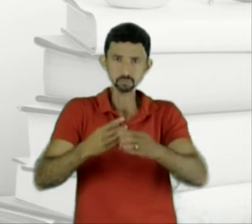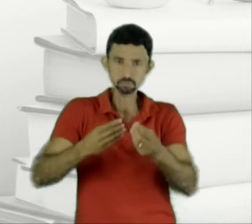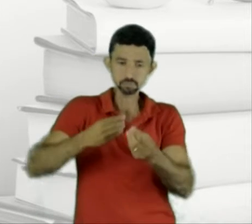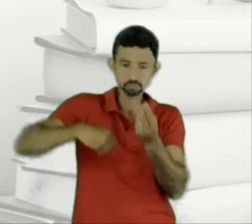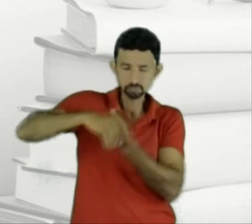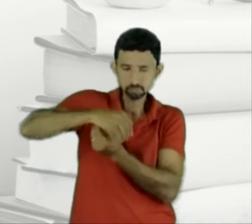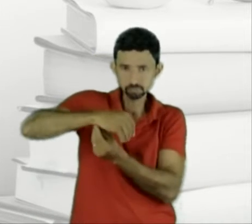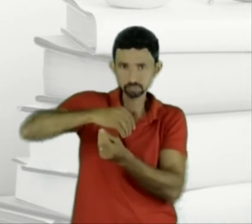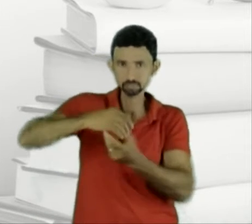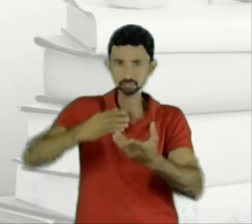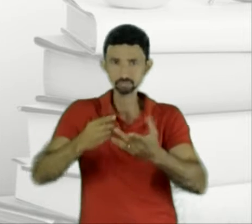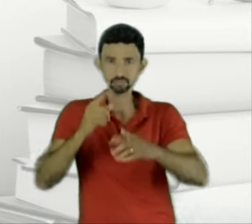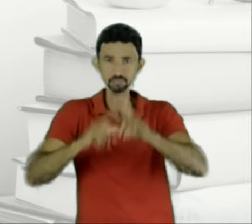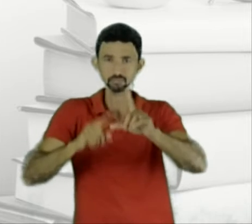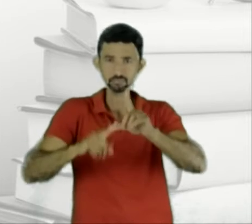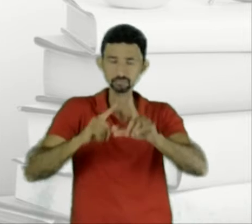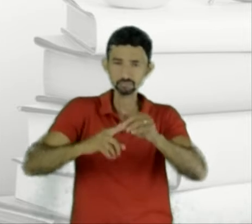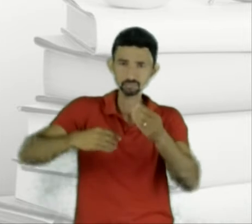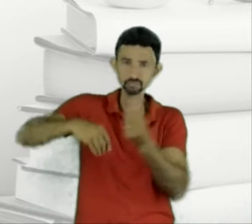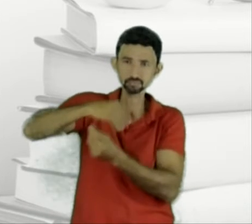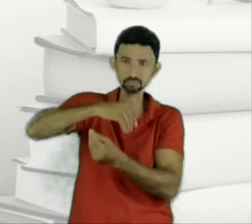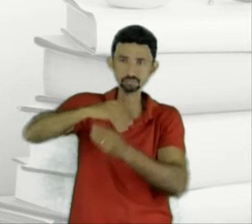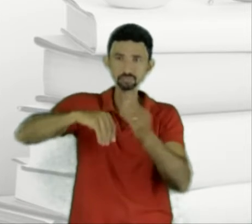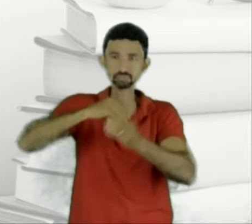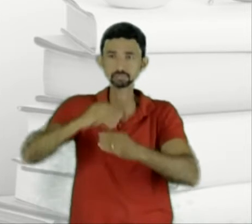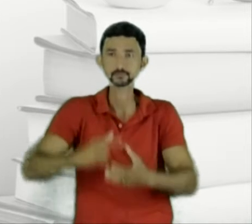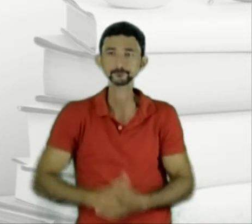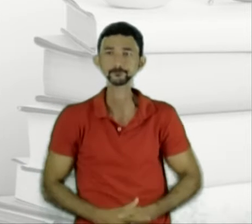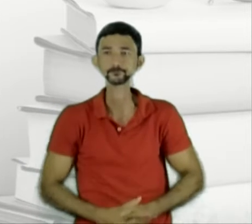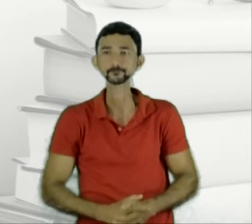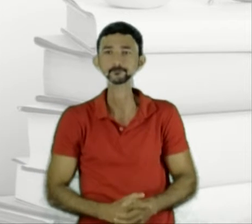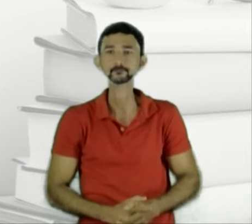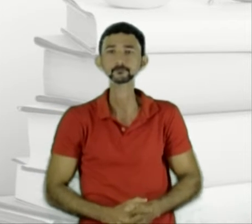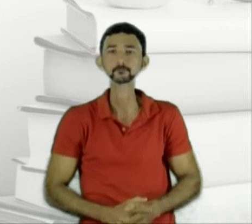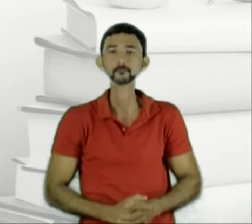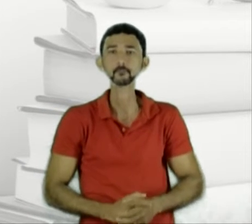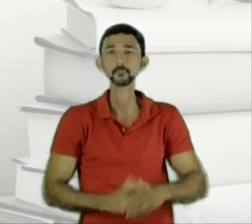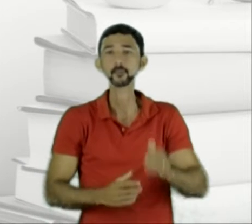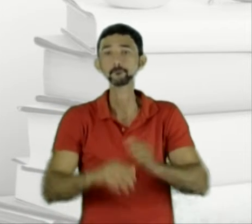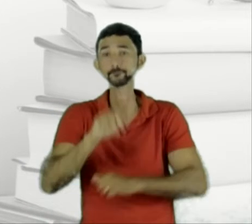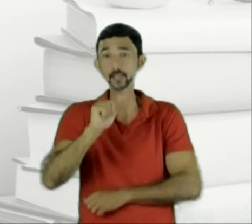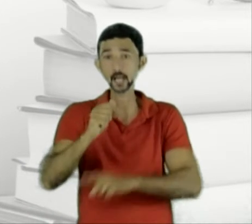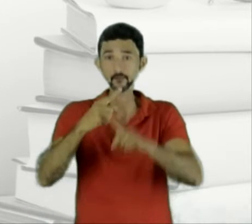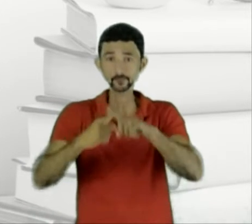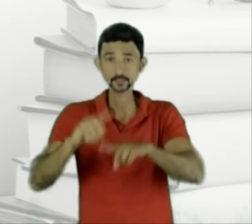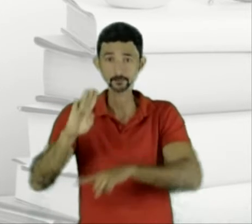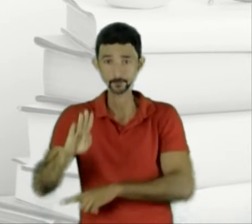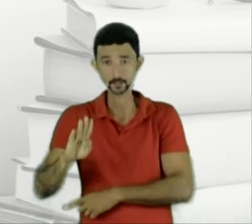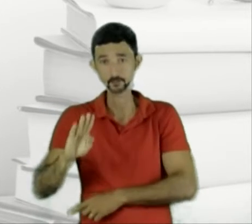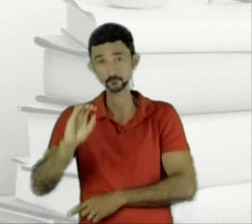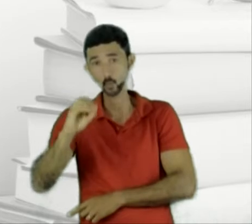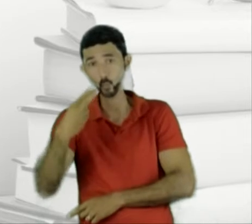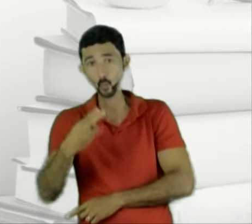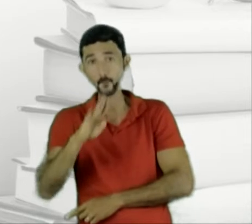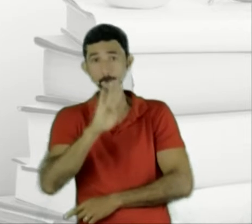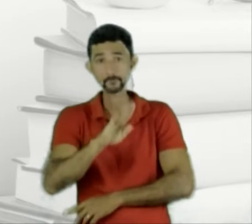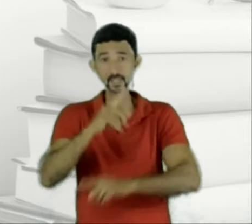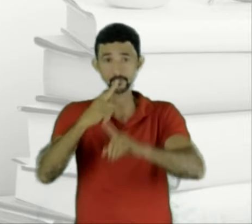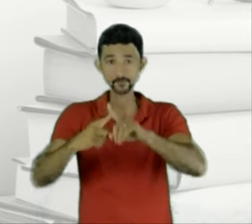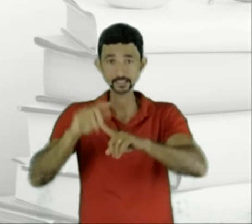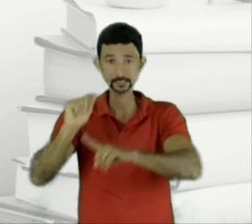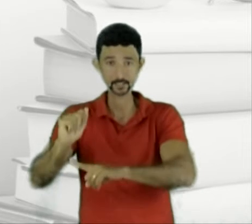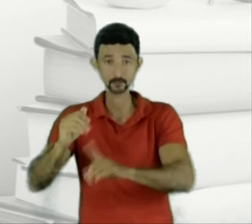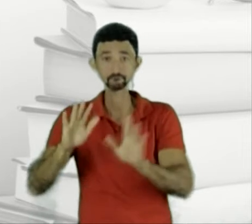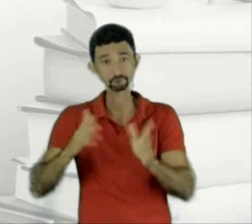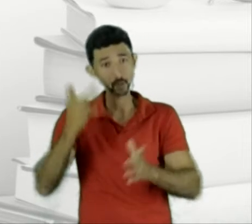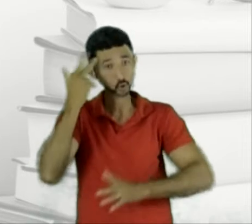ela é comutativa. Então eu posso dizer que AB, certo? Que A vezes B é a mesma coisa que B vezes A. Então